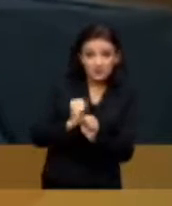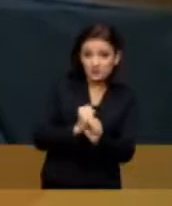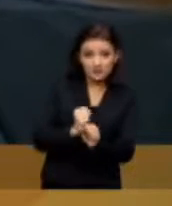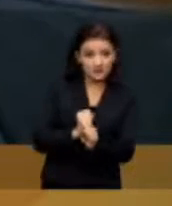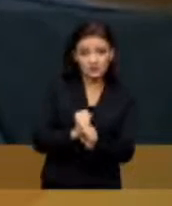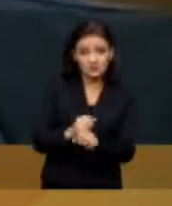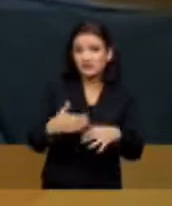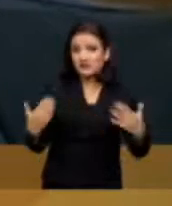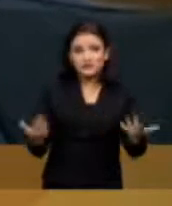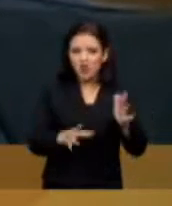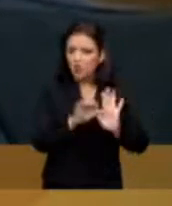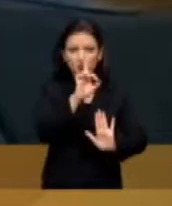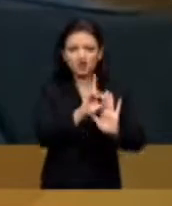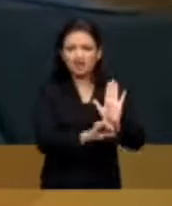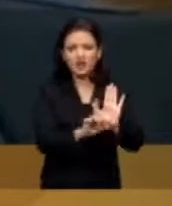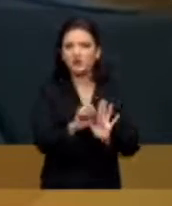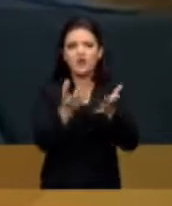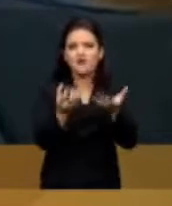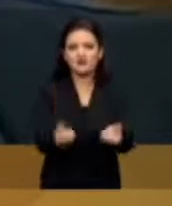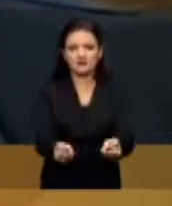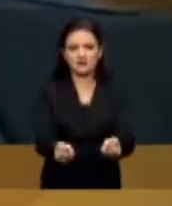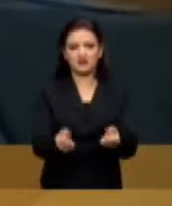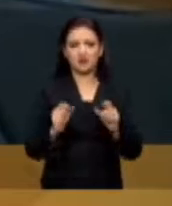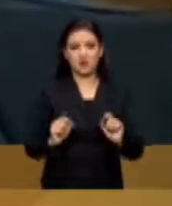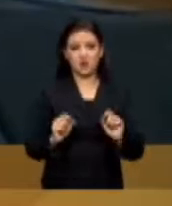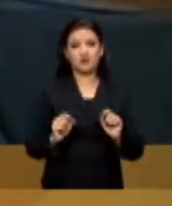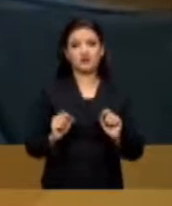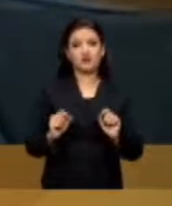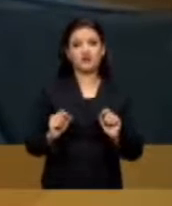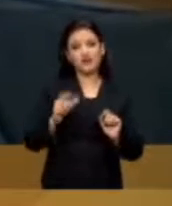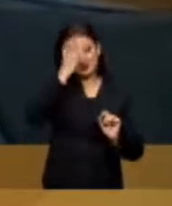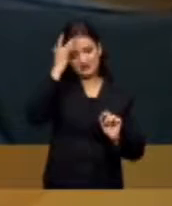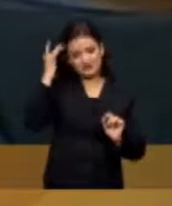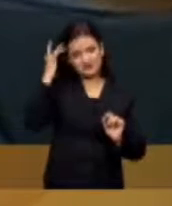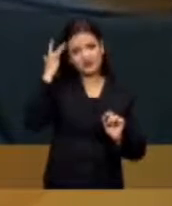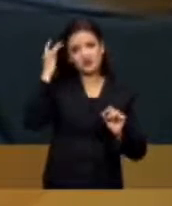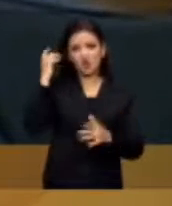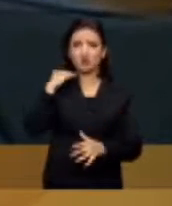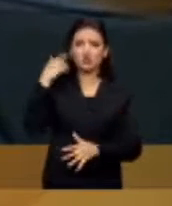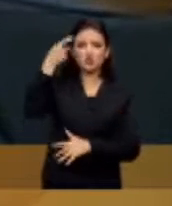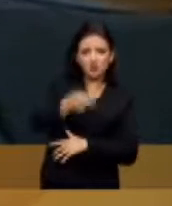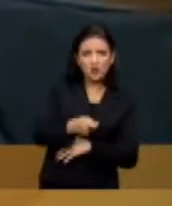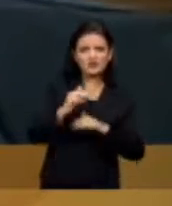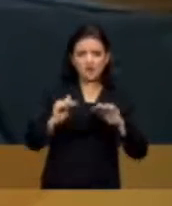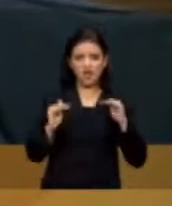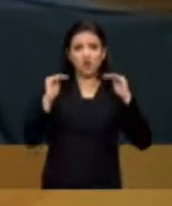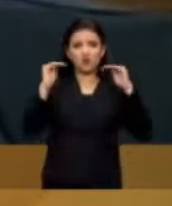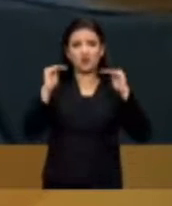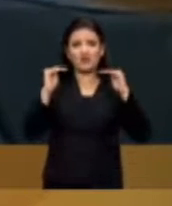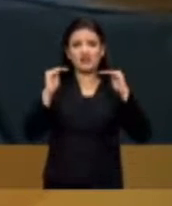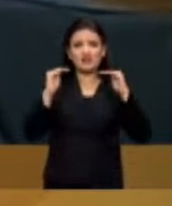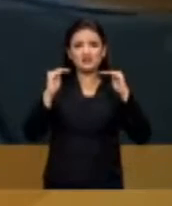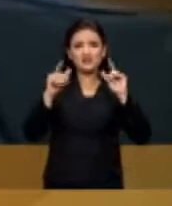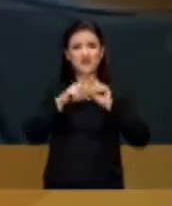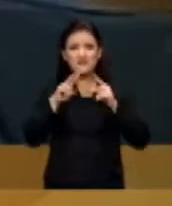não compreende que as autoridades judiciárias sejam afrontadas, porque se